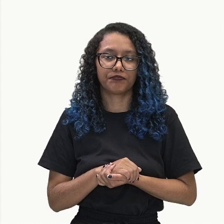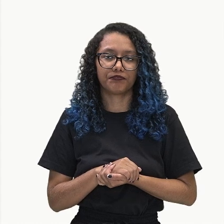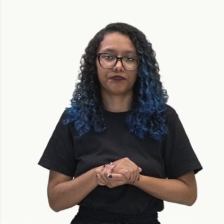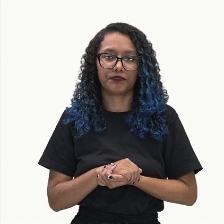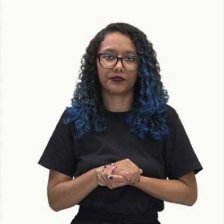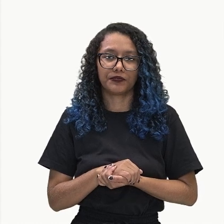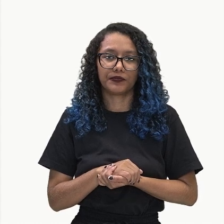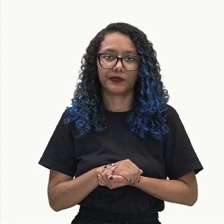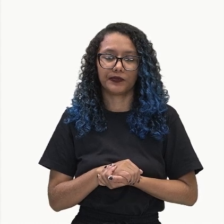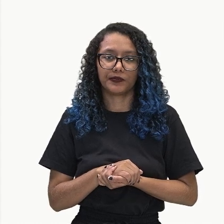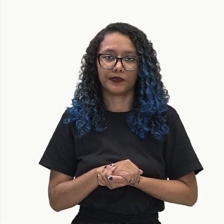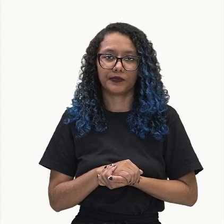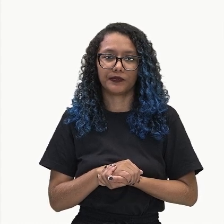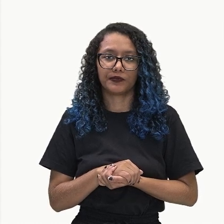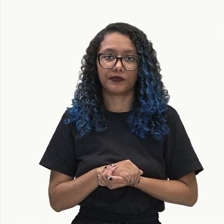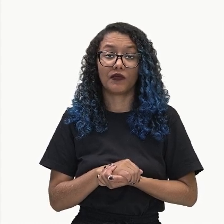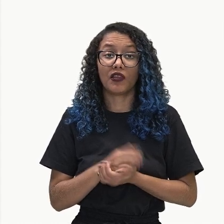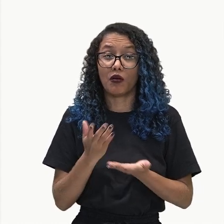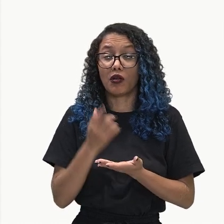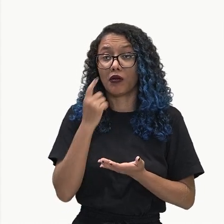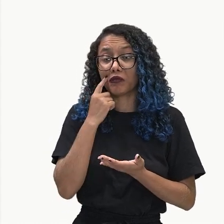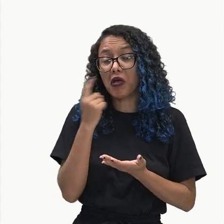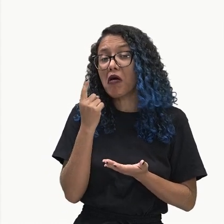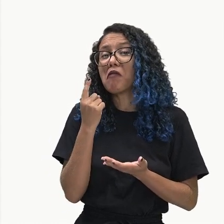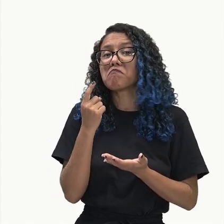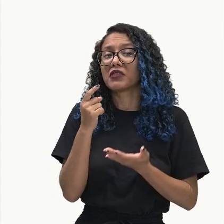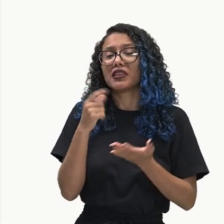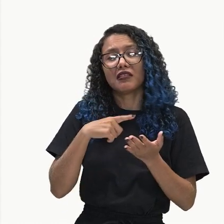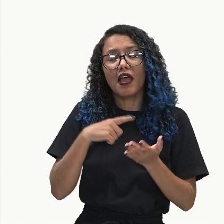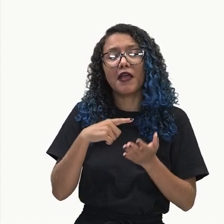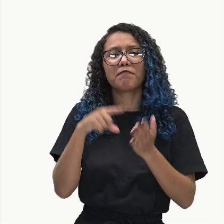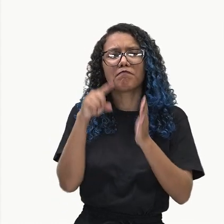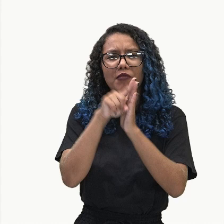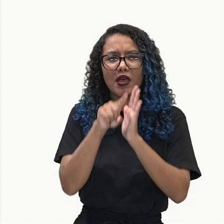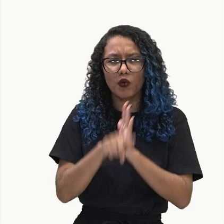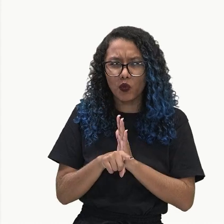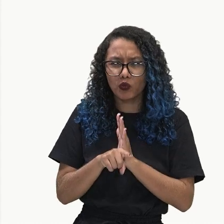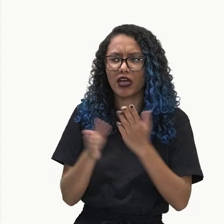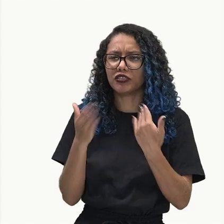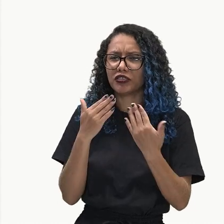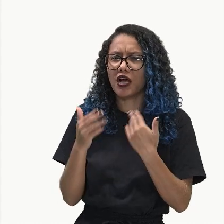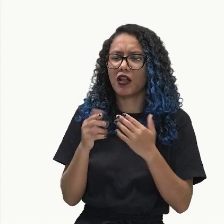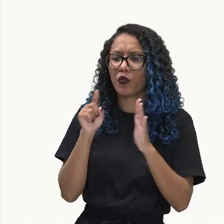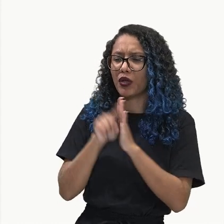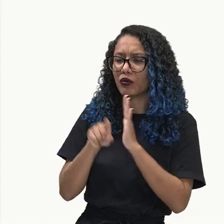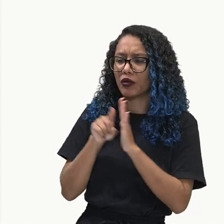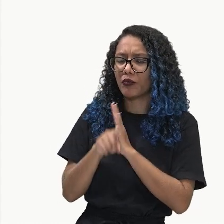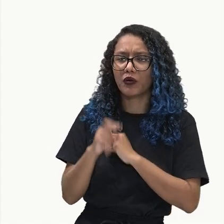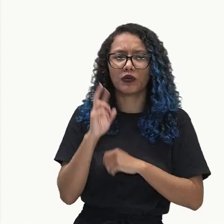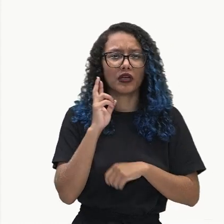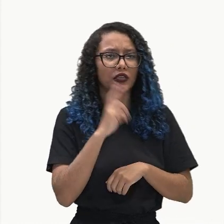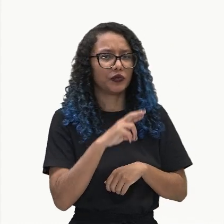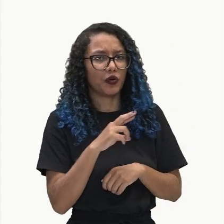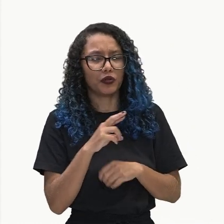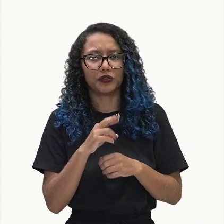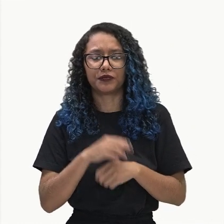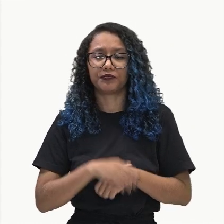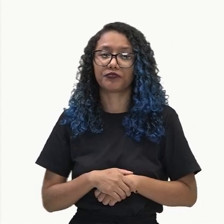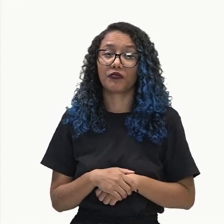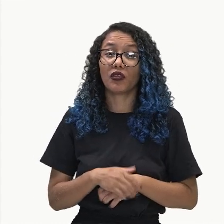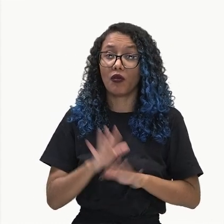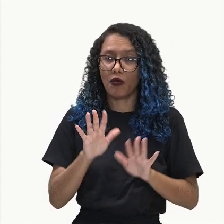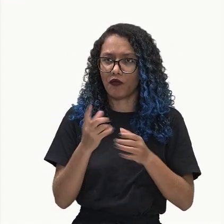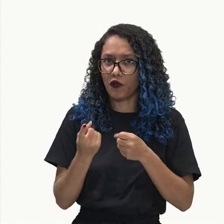y pregunta, ¿y cuándo puedo abrirlos? Já! Observem, aqui foi um diálogo. Vamos voltar aqui